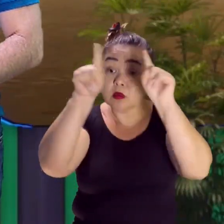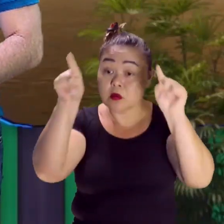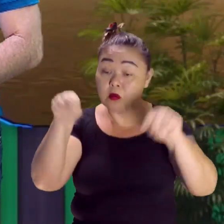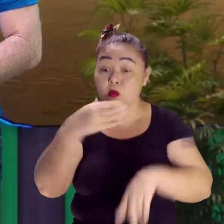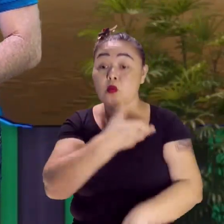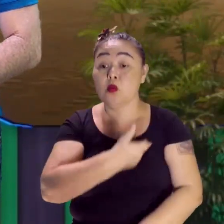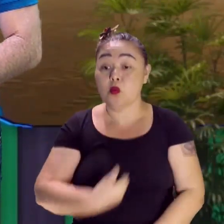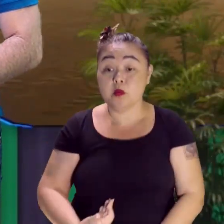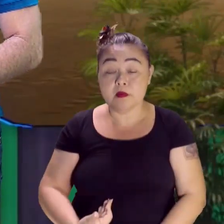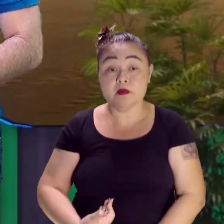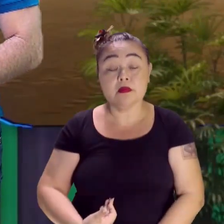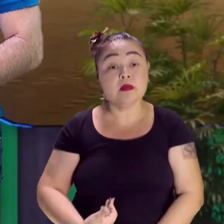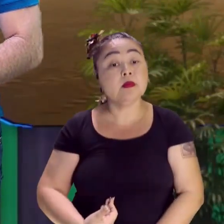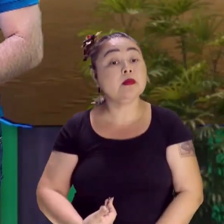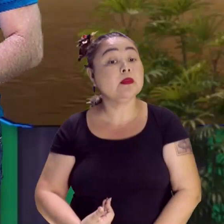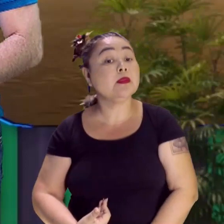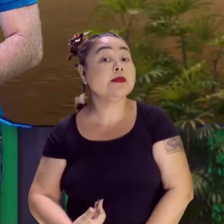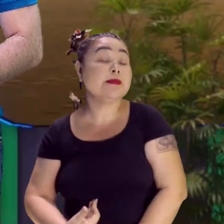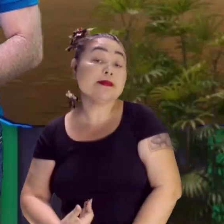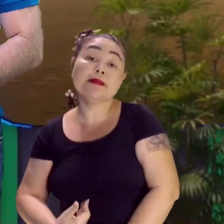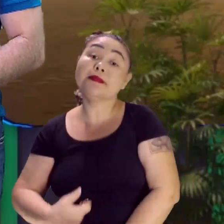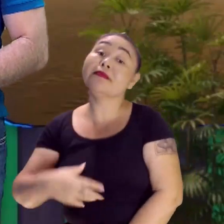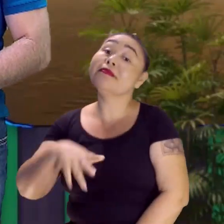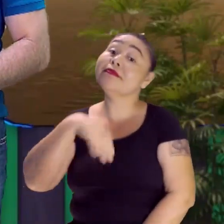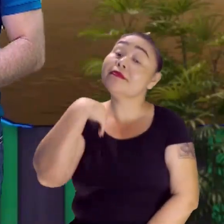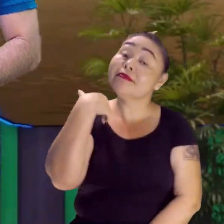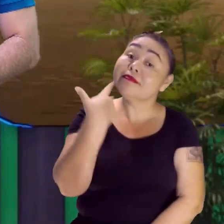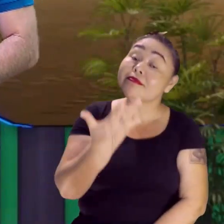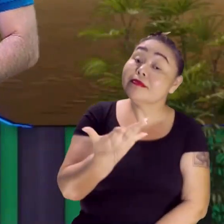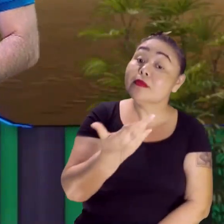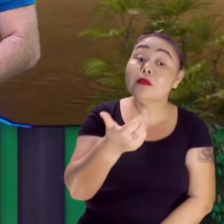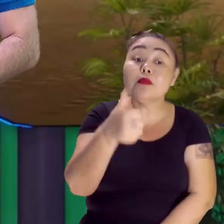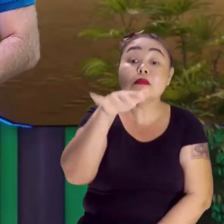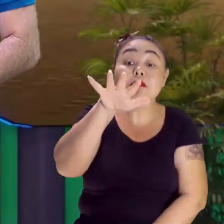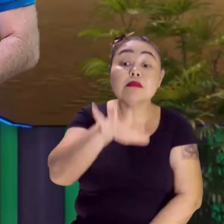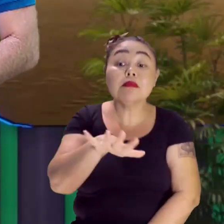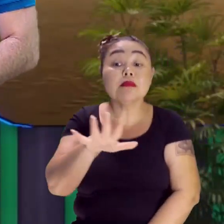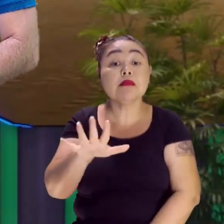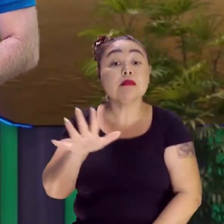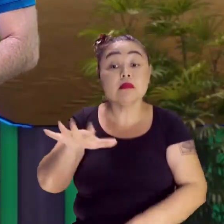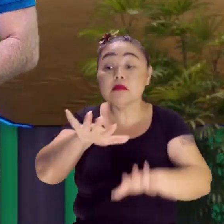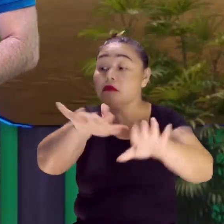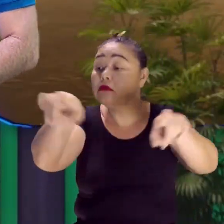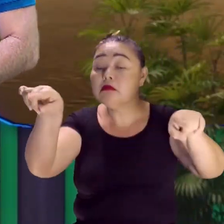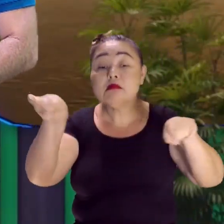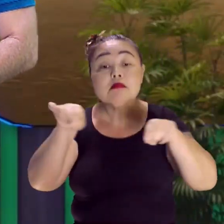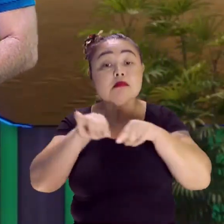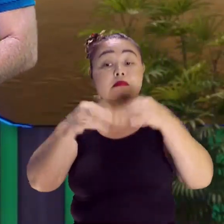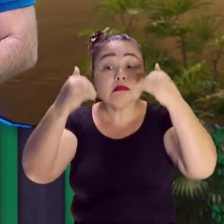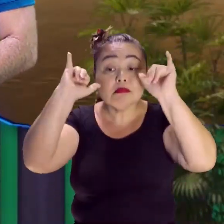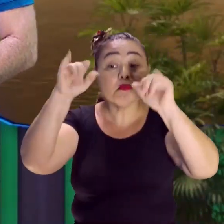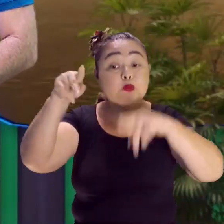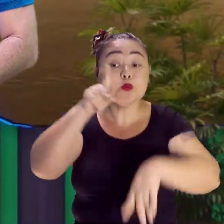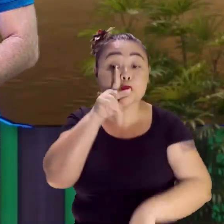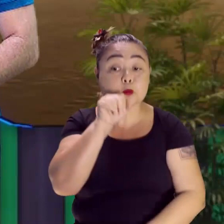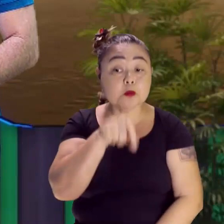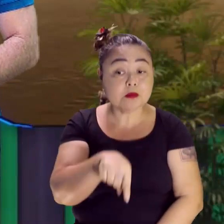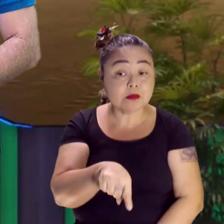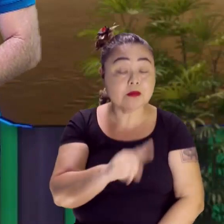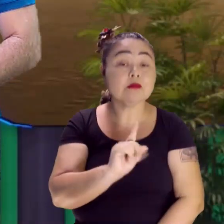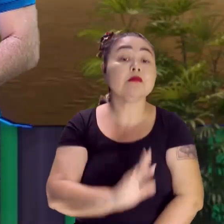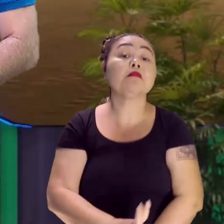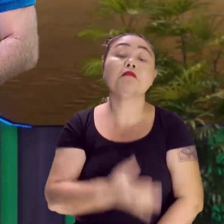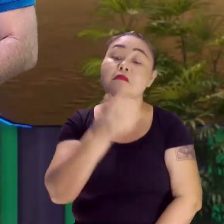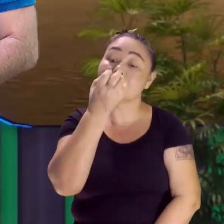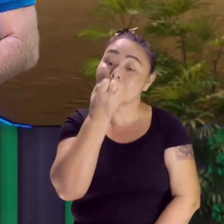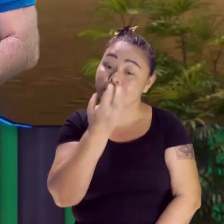exatamente E aí olha só onde é que tá a maior plantel de gado de corte aqui aqui Porto Velho exatamente não é isso